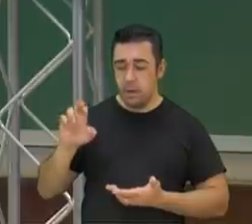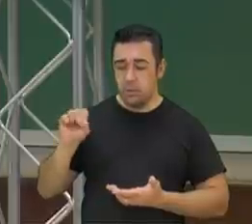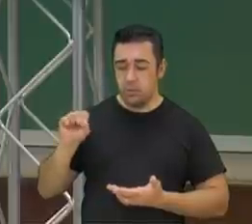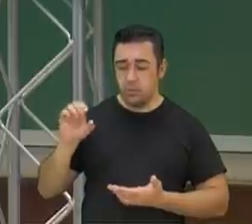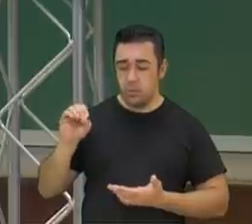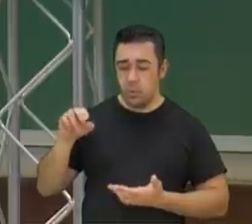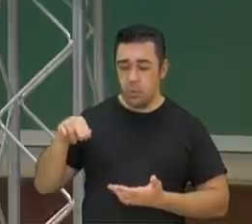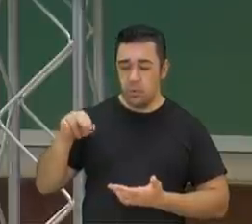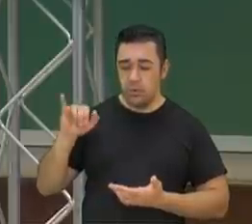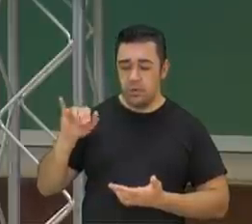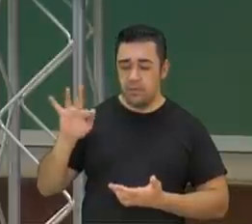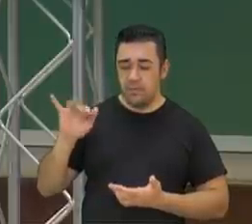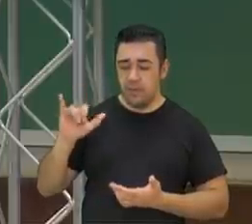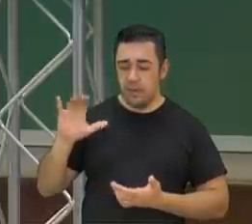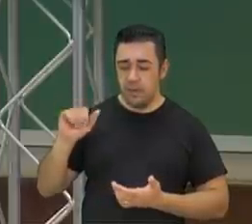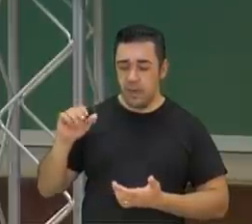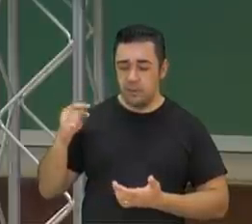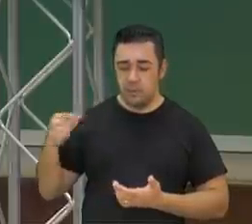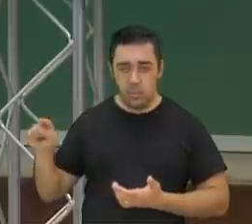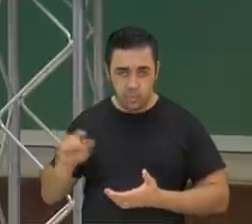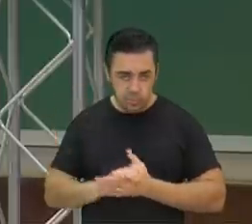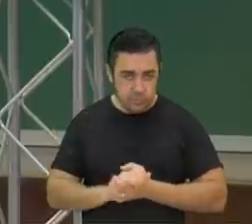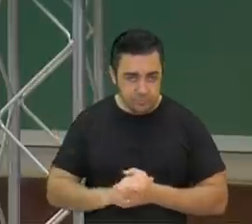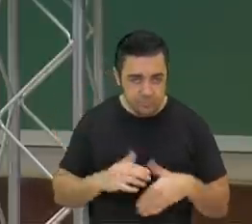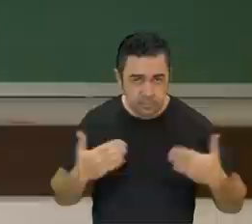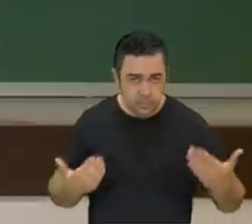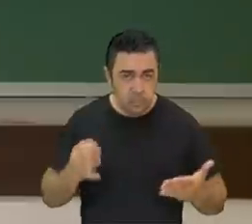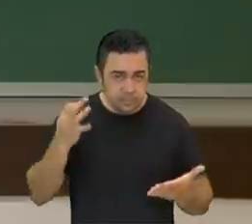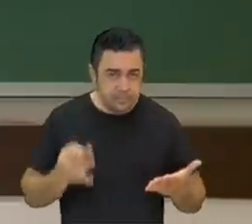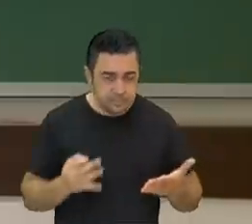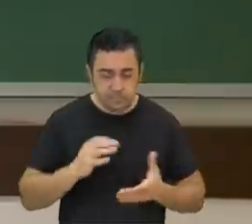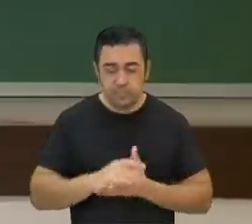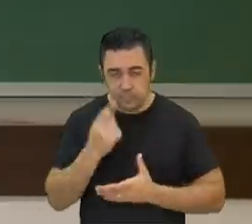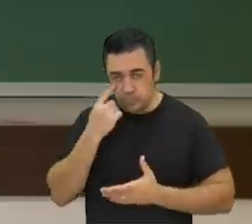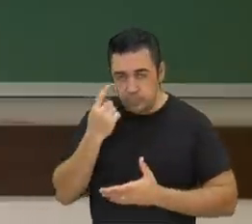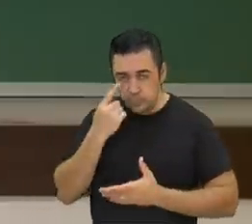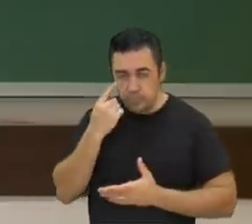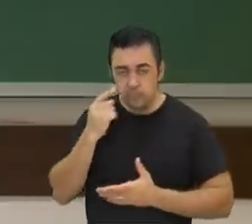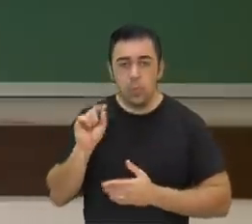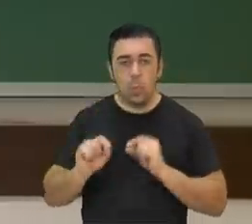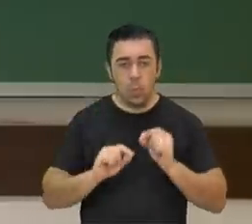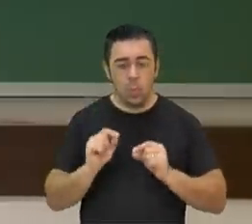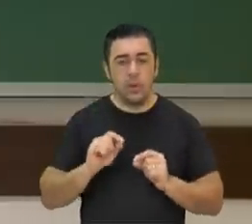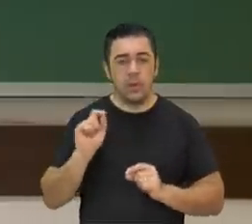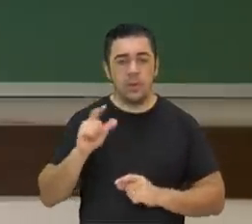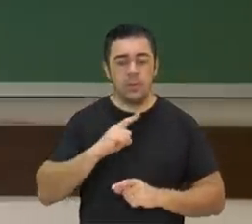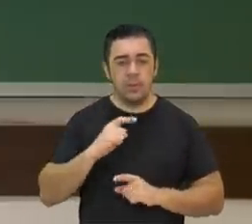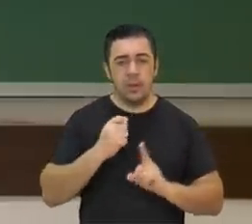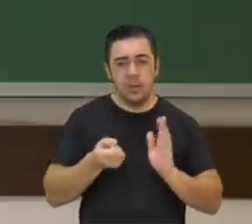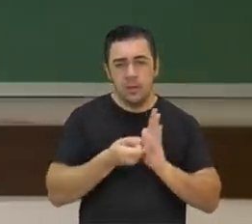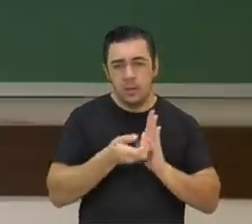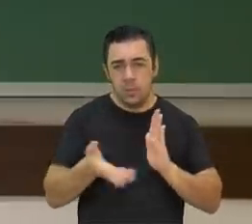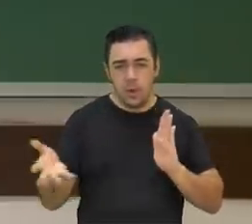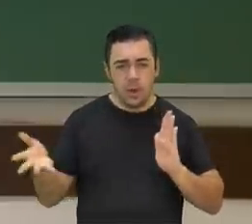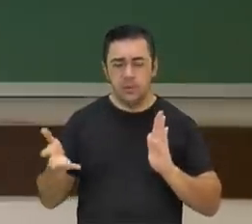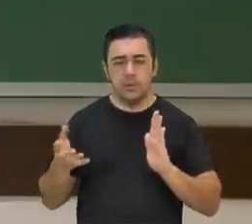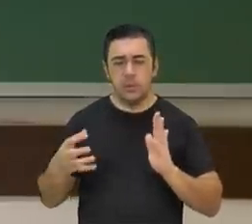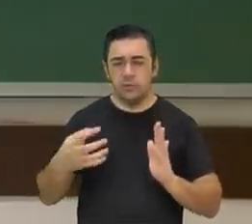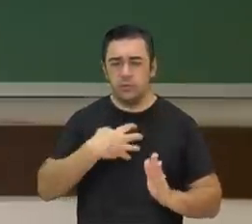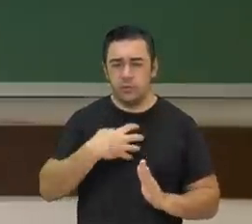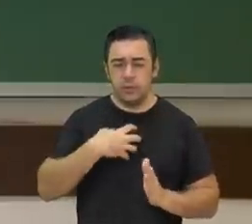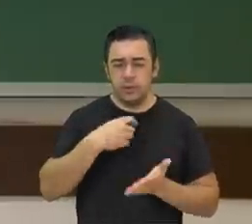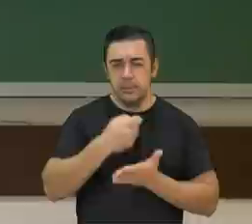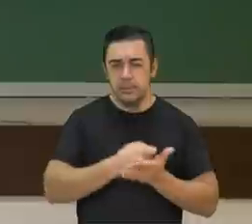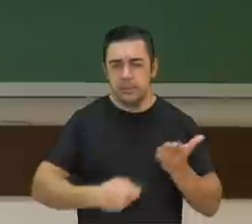gente tem a personificação, certo? Então, a gente viu aí um pouquinho das figuras de linguagem e também o estilo de escrita, né,